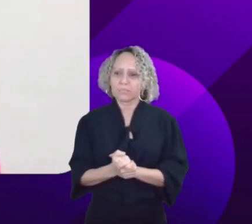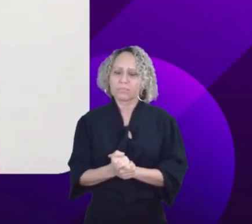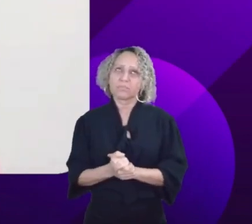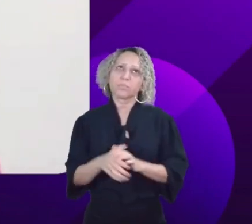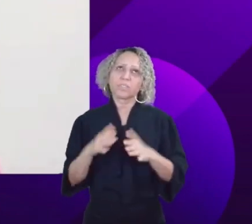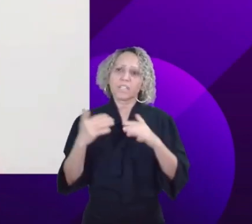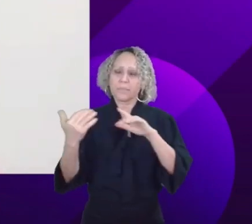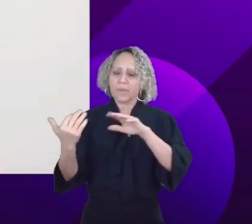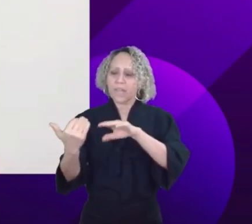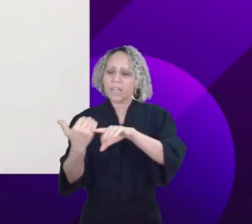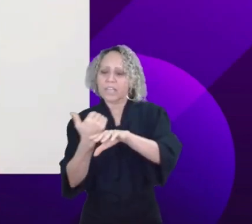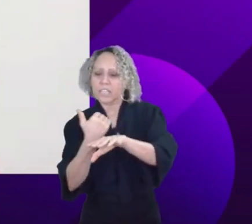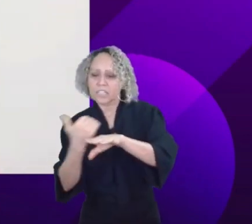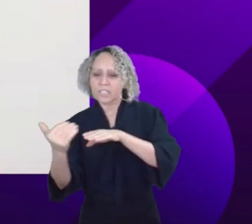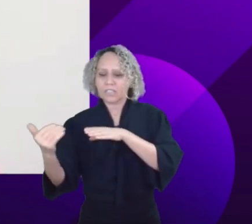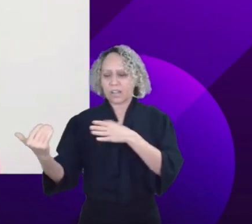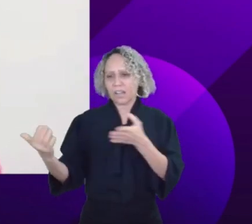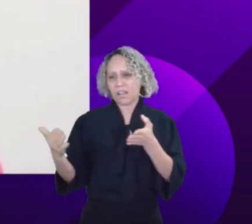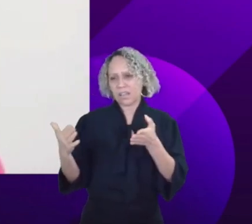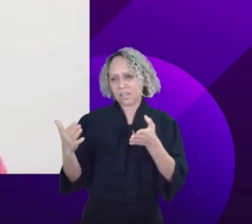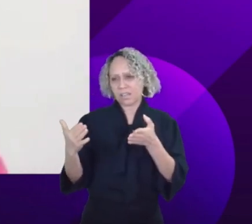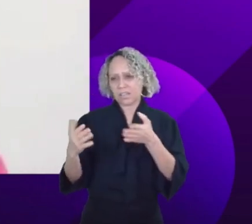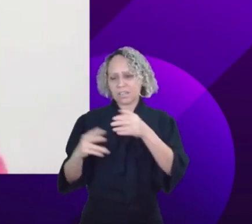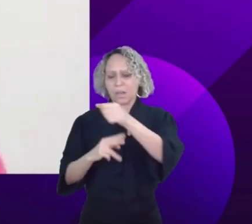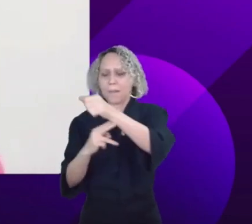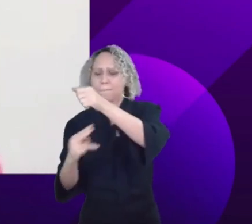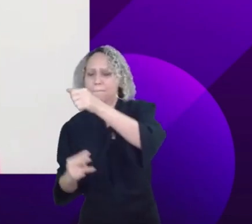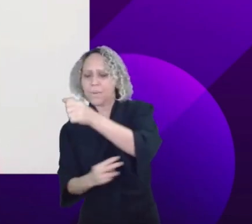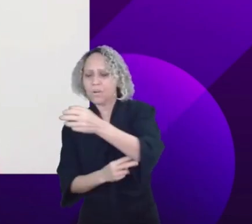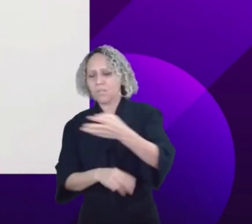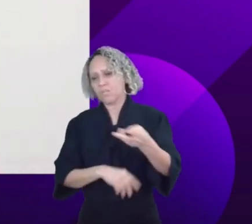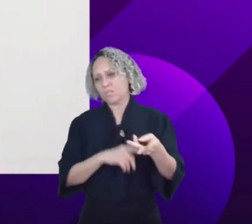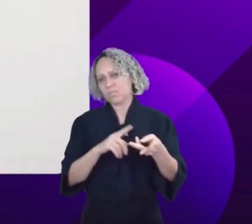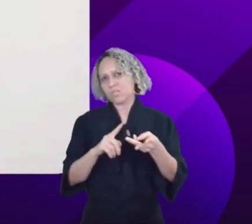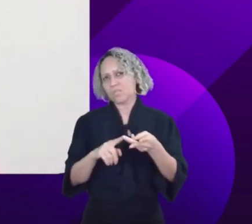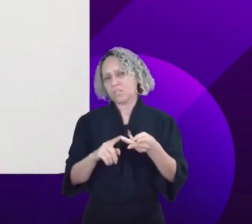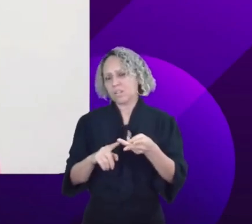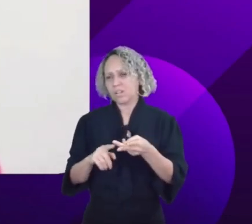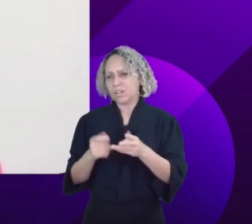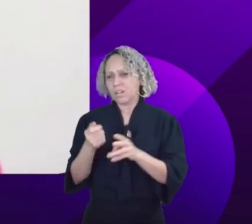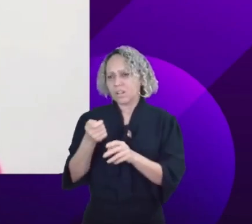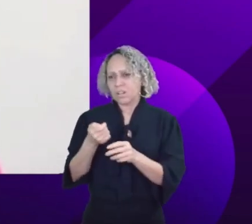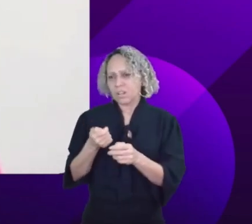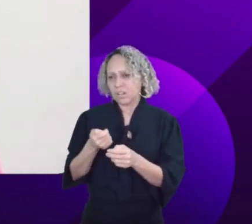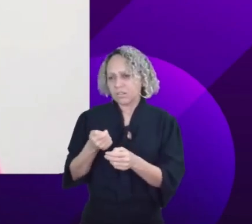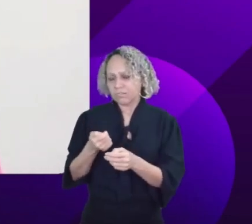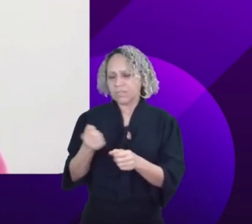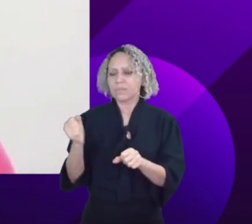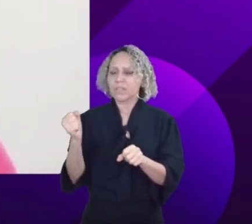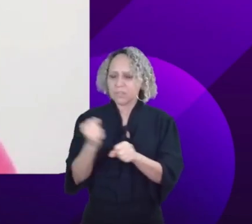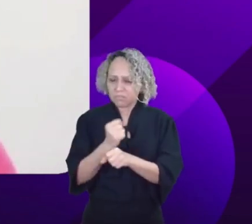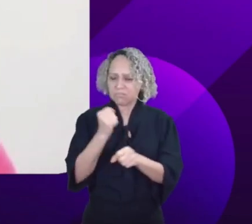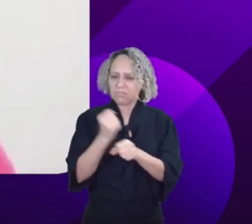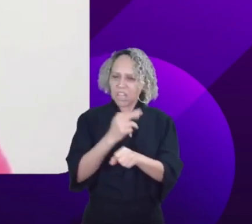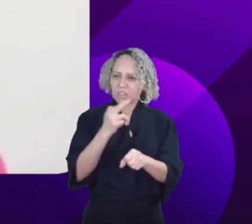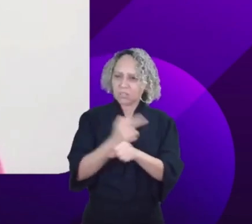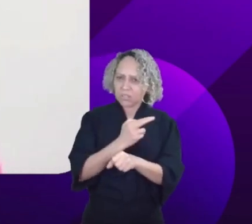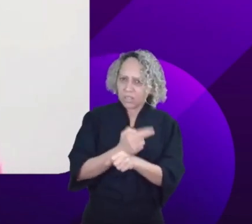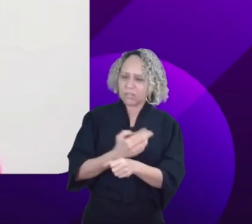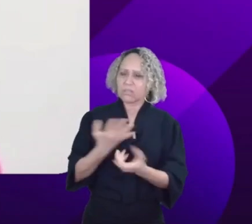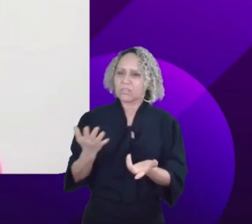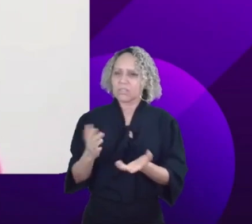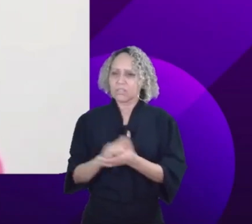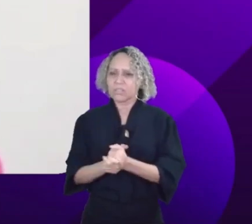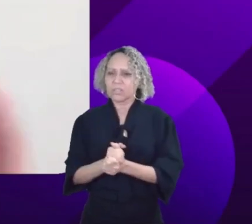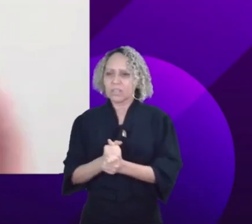estradas, pontes, né, a questão do auxílio reconstrução de 5,1, né, mil reais por família,